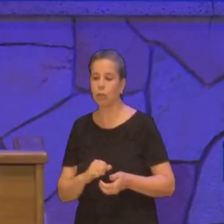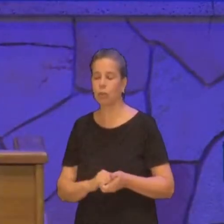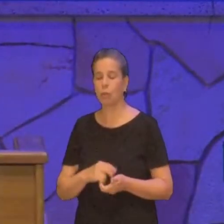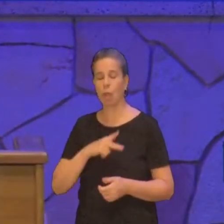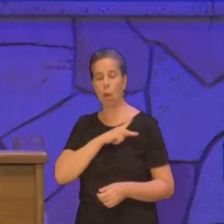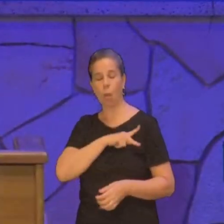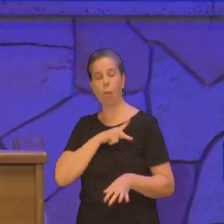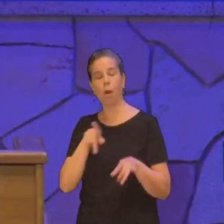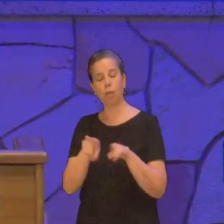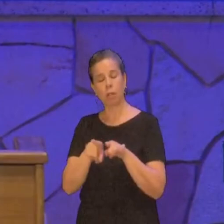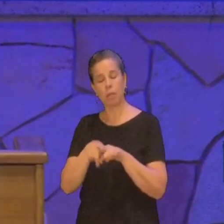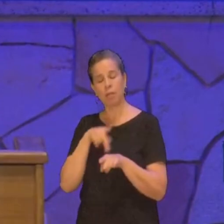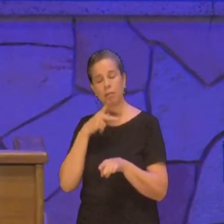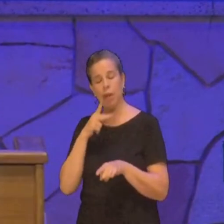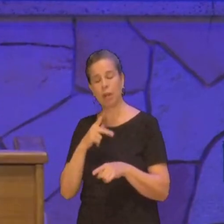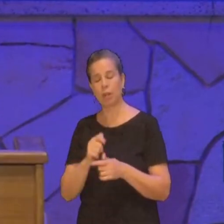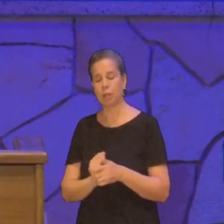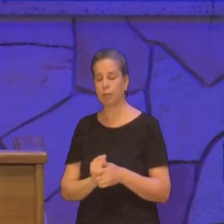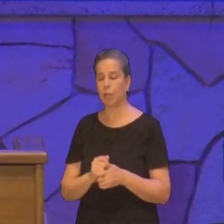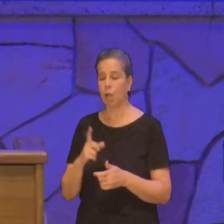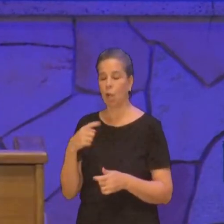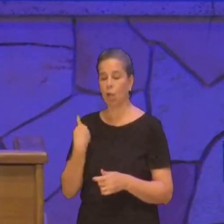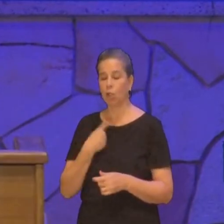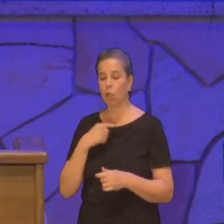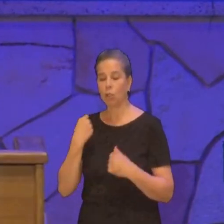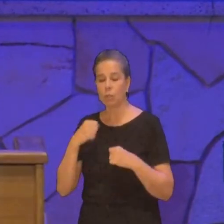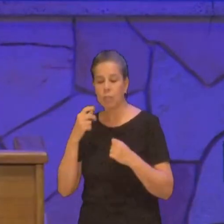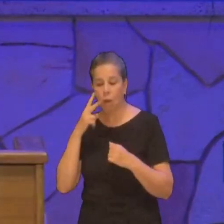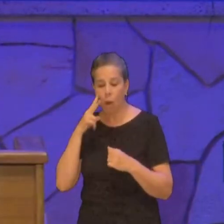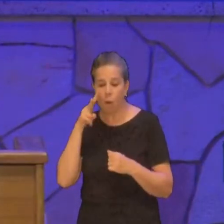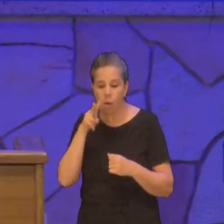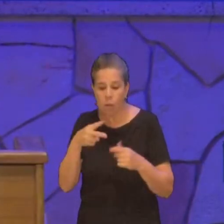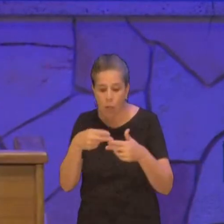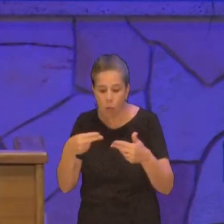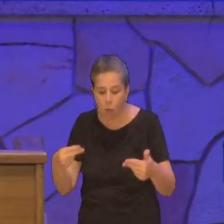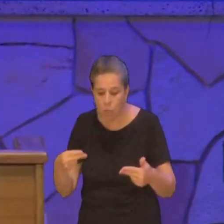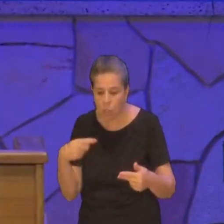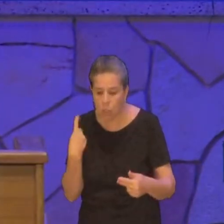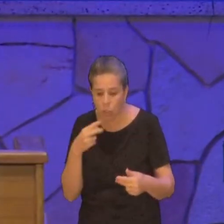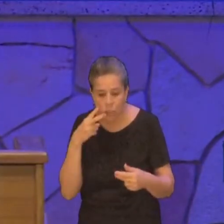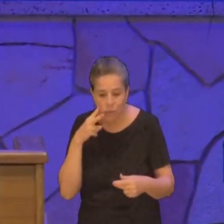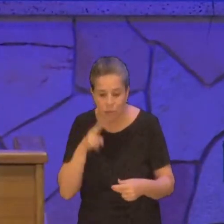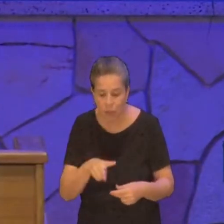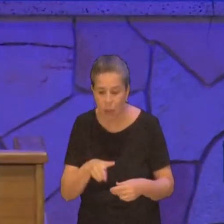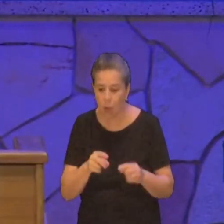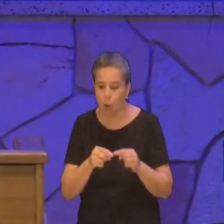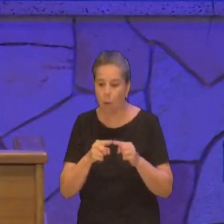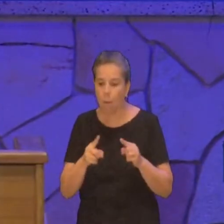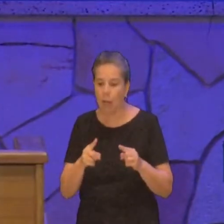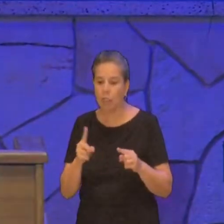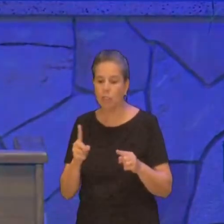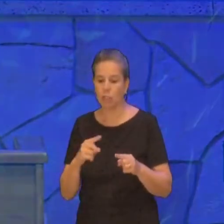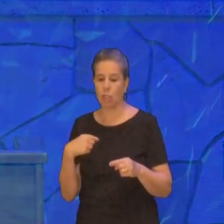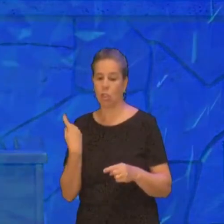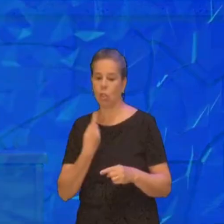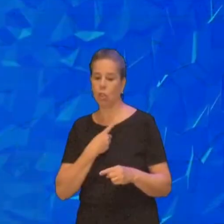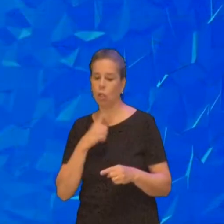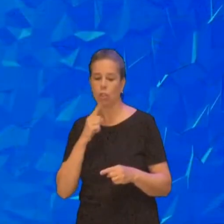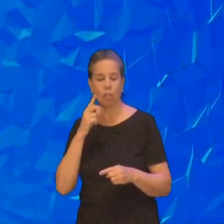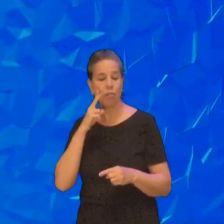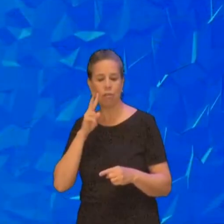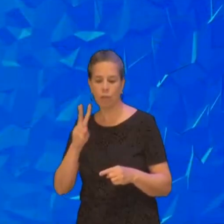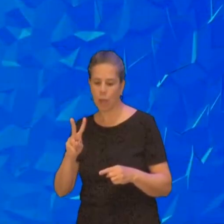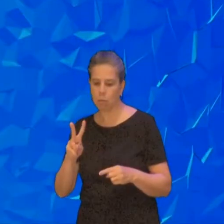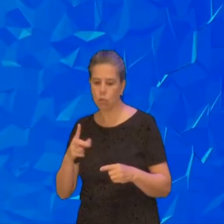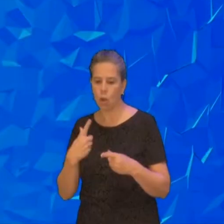Paulo também fala: portanto, nós não fixamos o olhar nas coisas que se veem, mas nas que não se veem, pois as que se veem